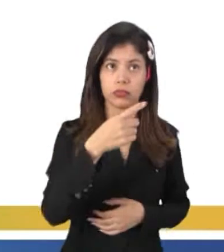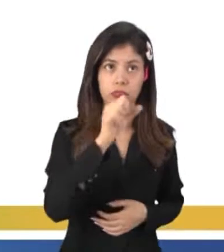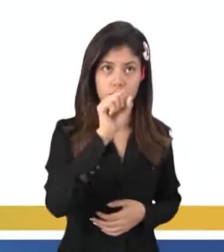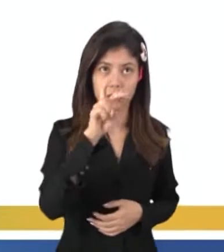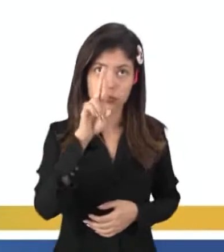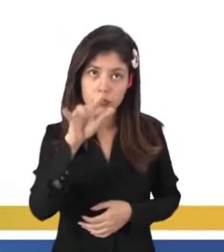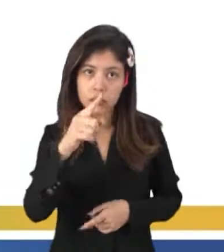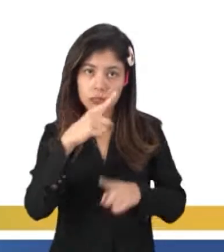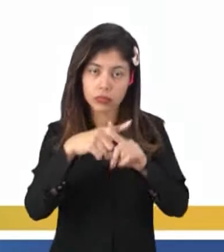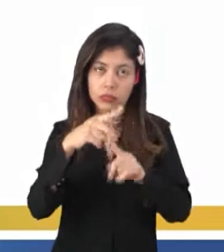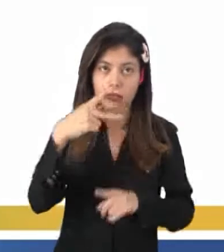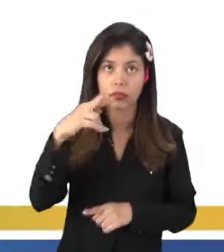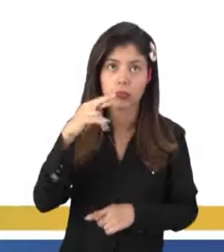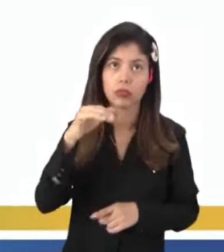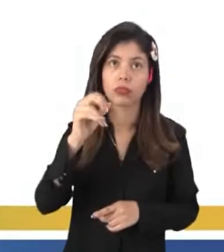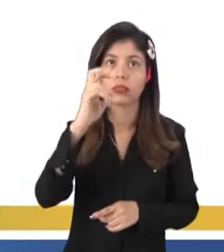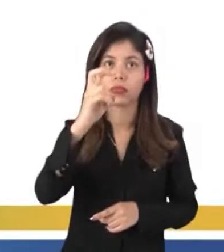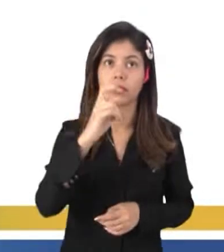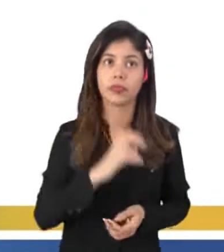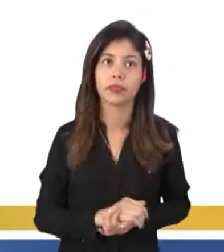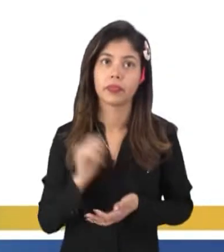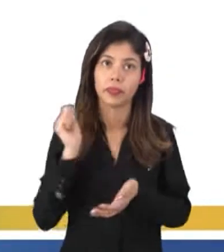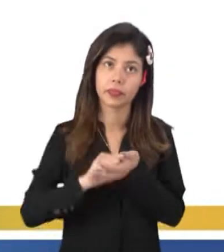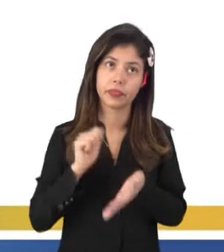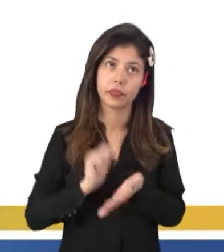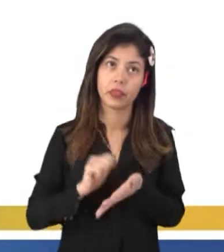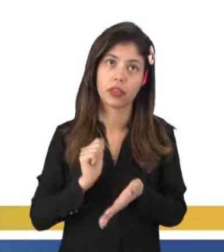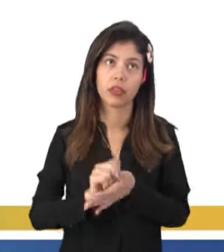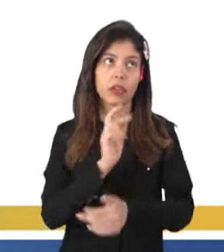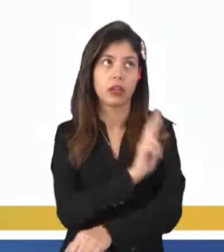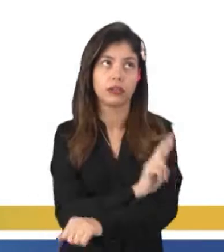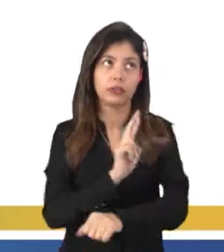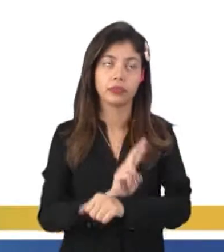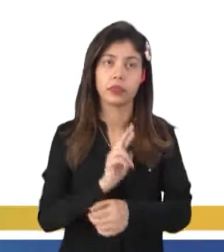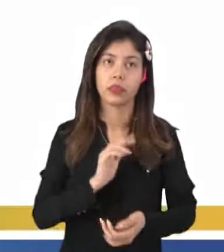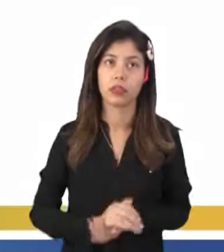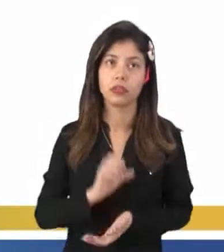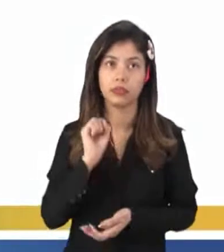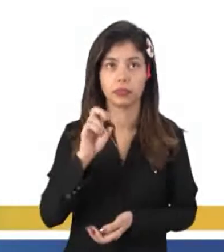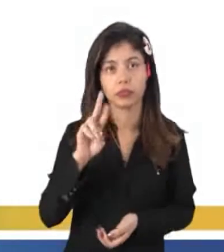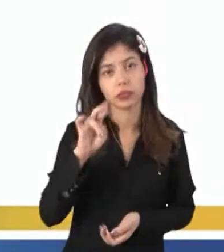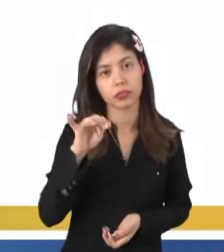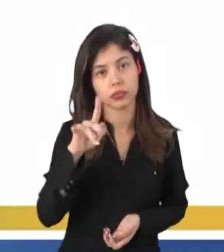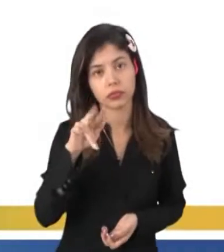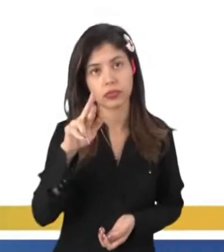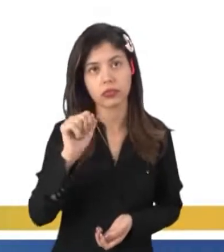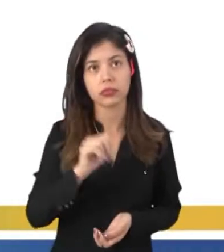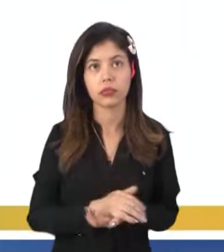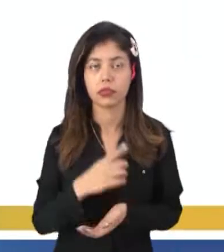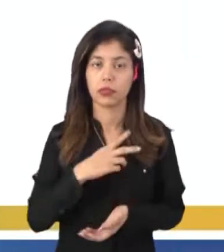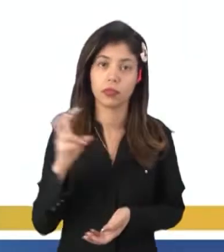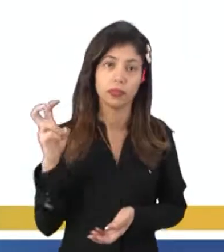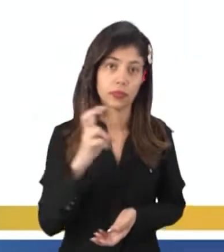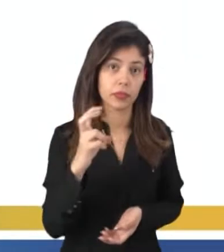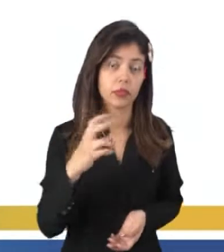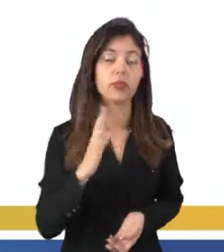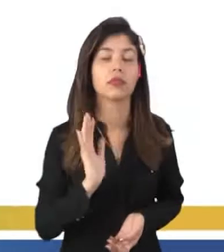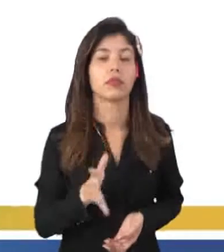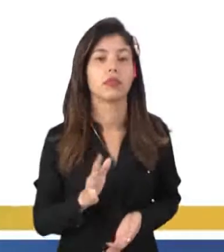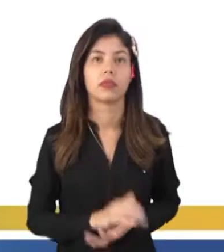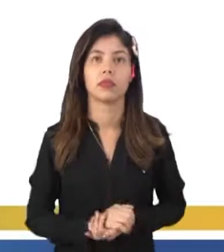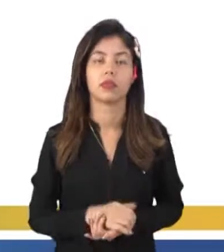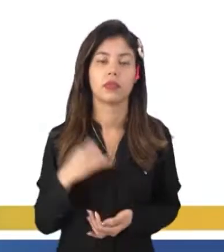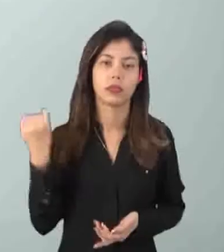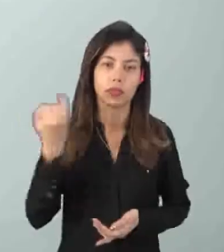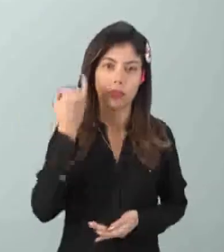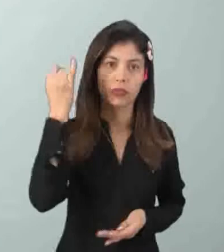o profano. E no 5, descrição de fenômenos religiosos e sobrenaturais. Então a religião ela tem esses 5 itens aí, são